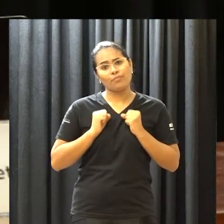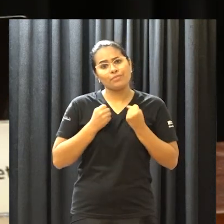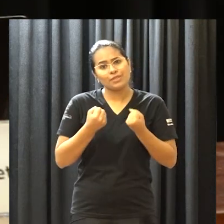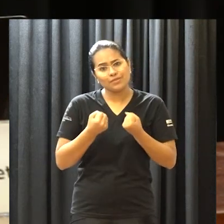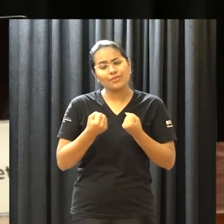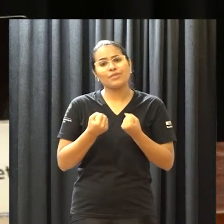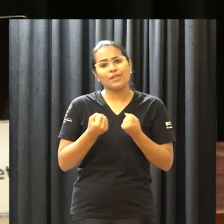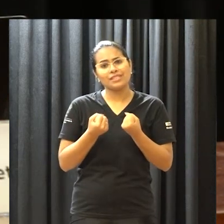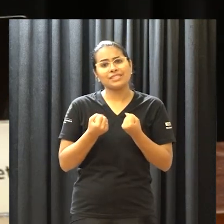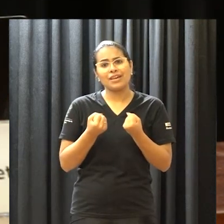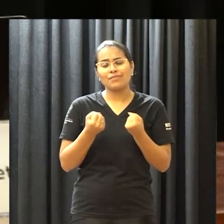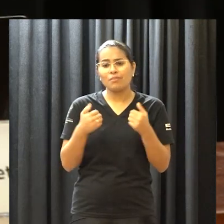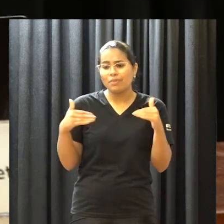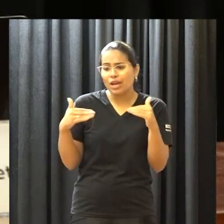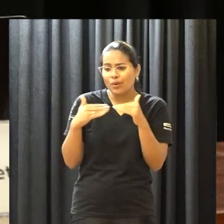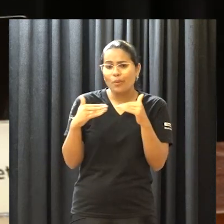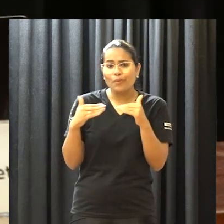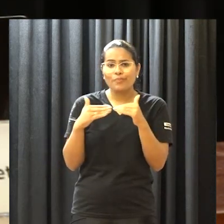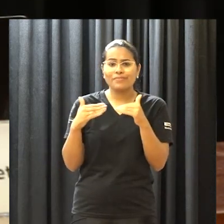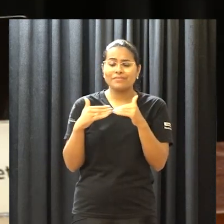parecer adequada.